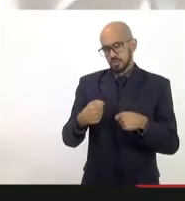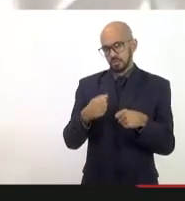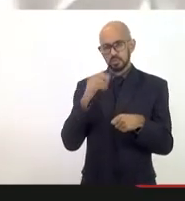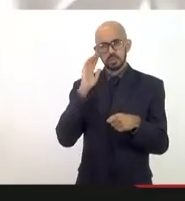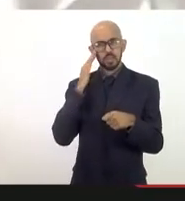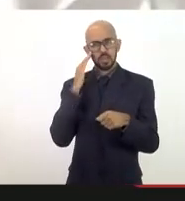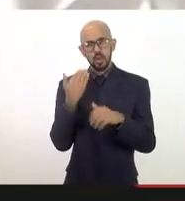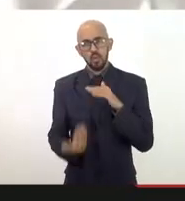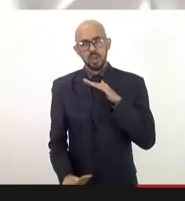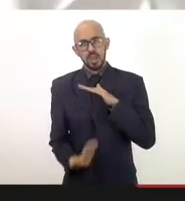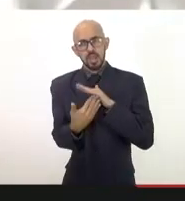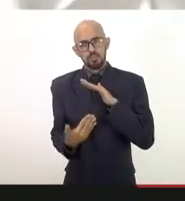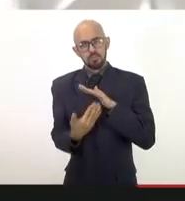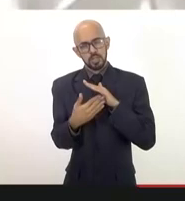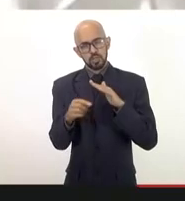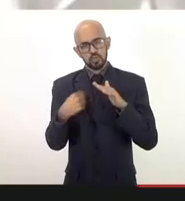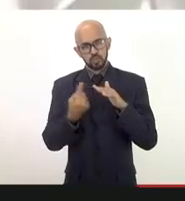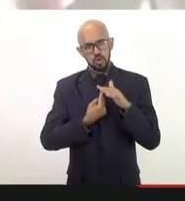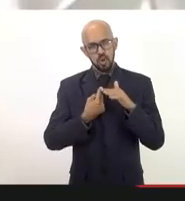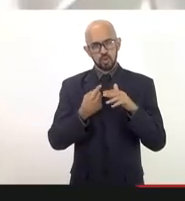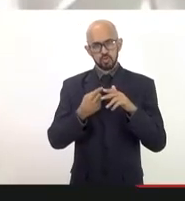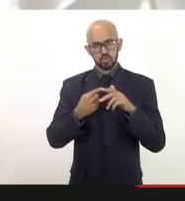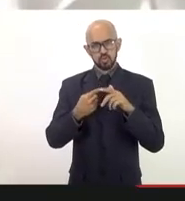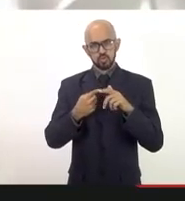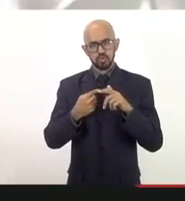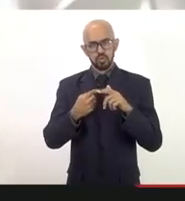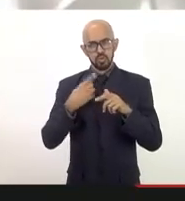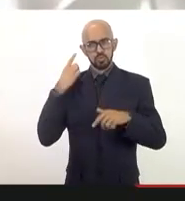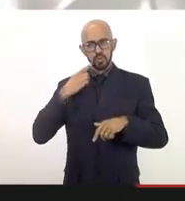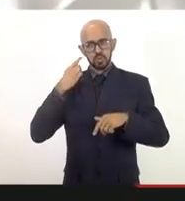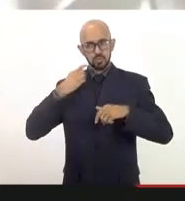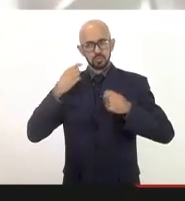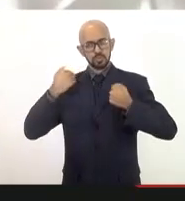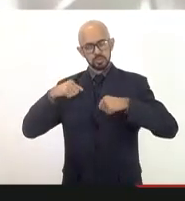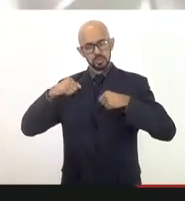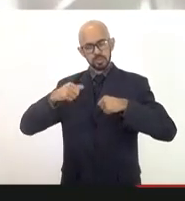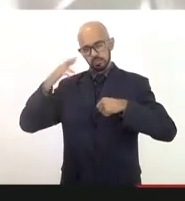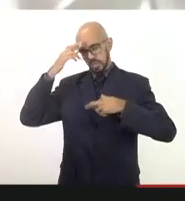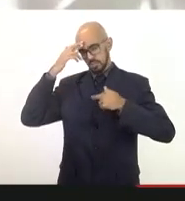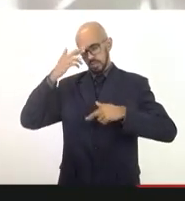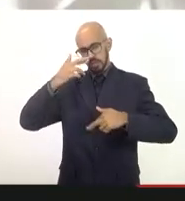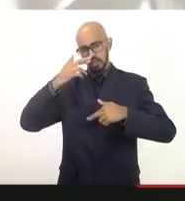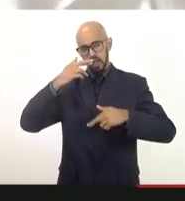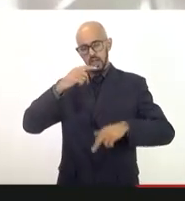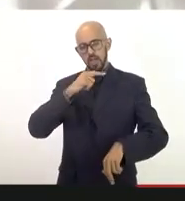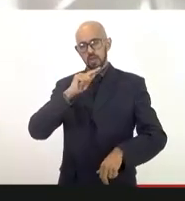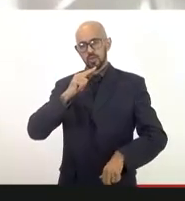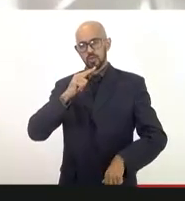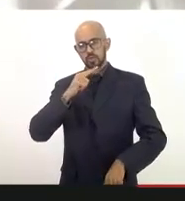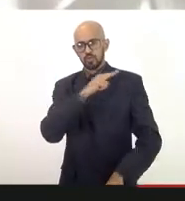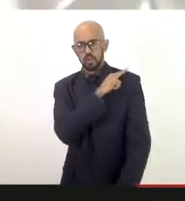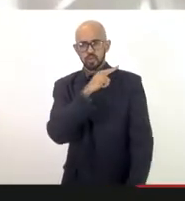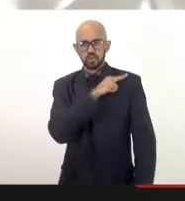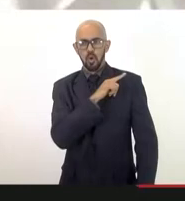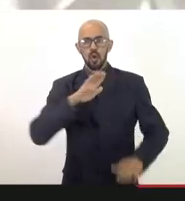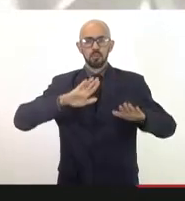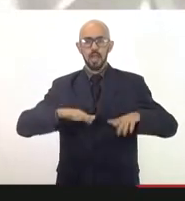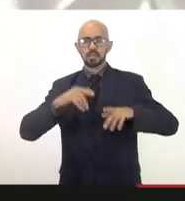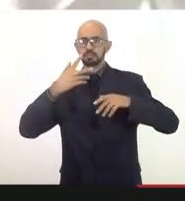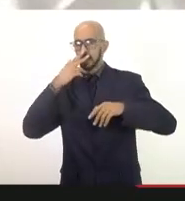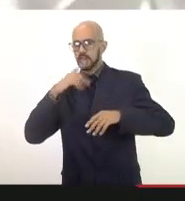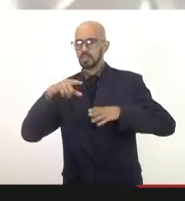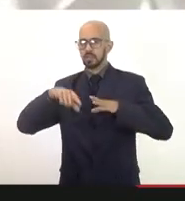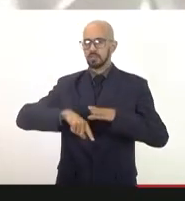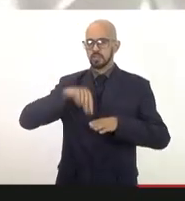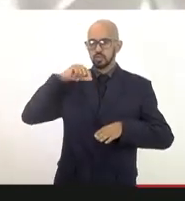nossa atuação enquanto parlamentar, tem que respeitar o gestor, né? Mas a gente percebe que há uma escolha da